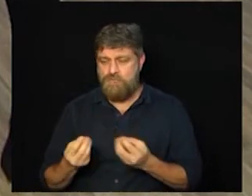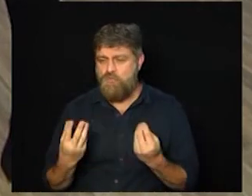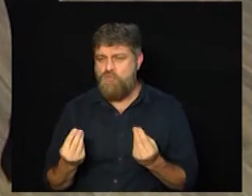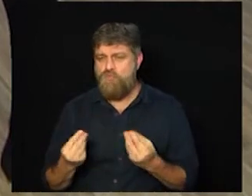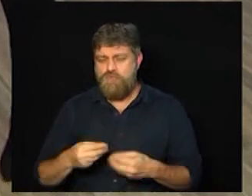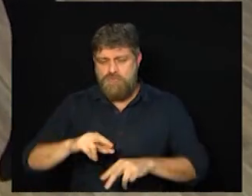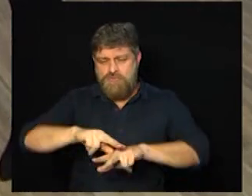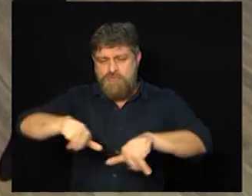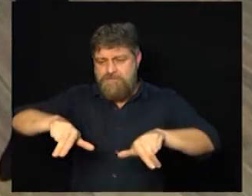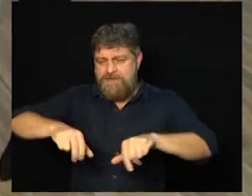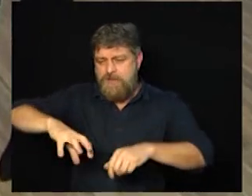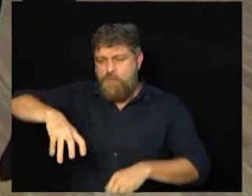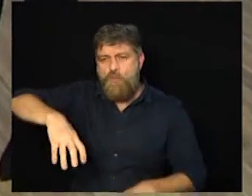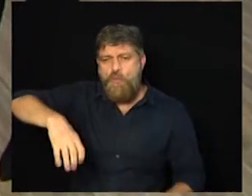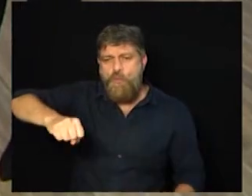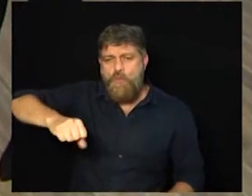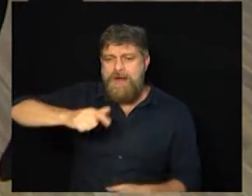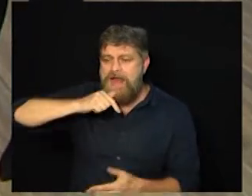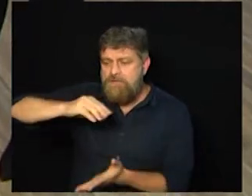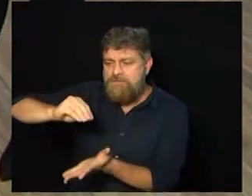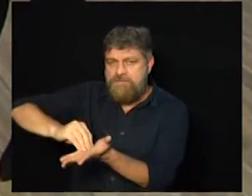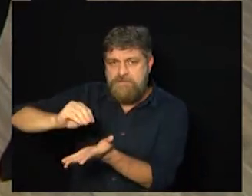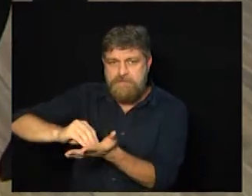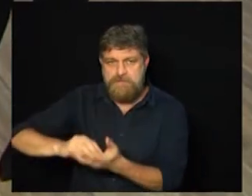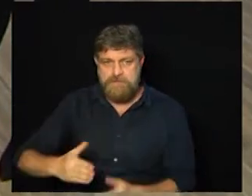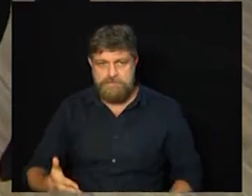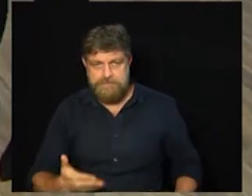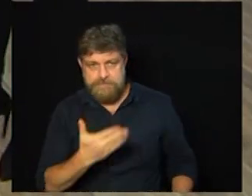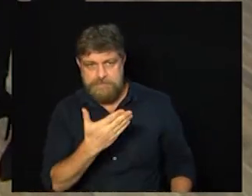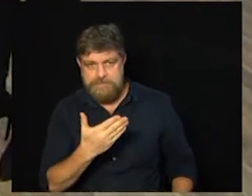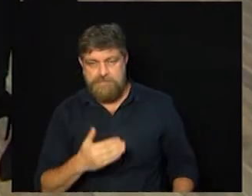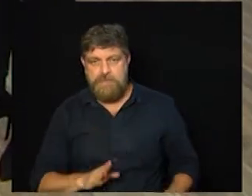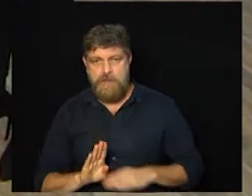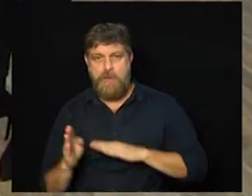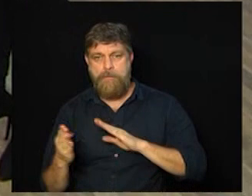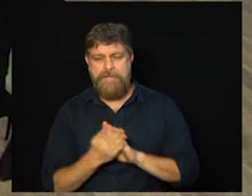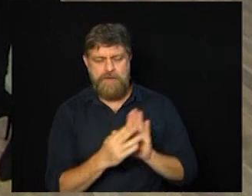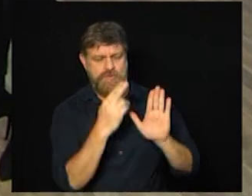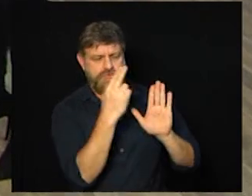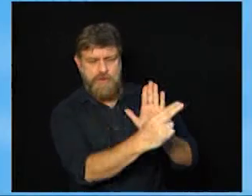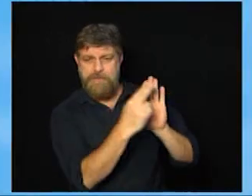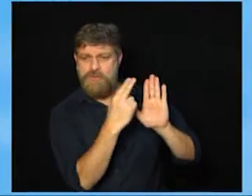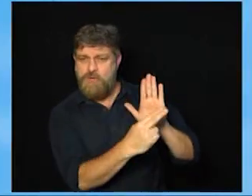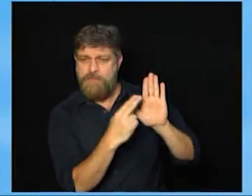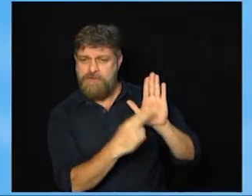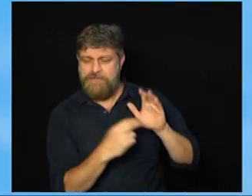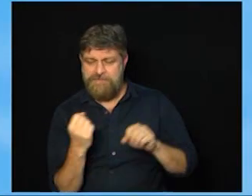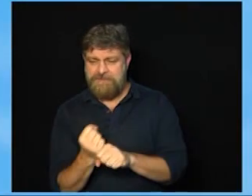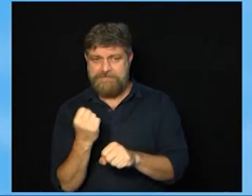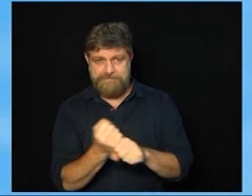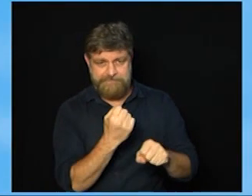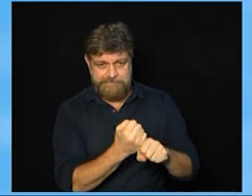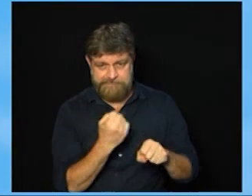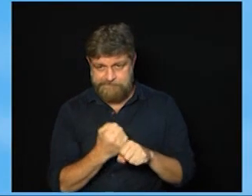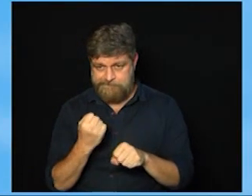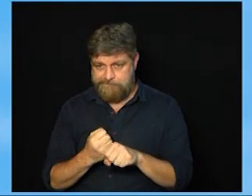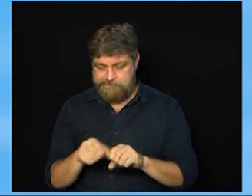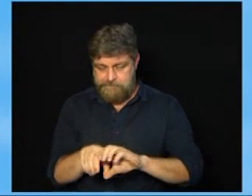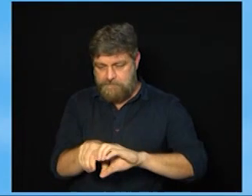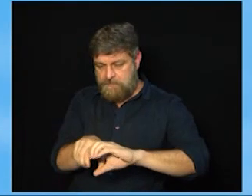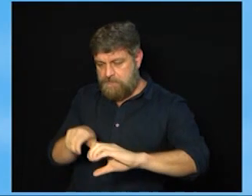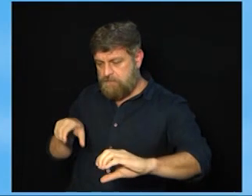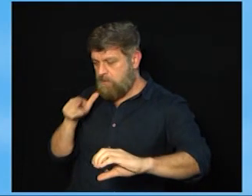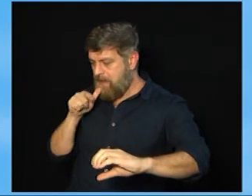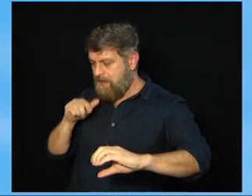vão ficar sem água tem a gente vai falar aqui da região do Jardim São Vicente porque teremos obra de cabeamento de